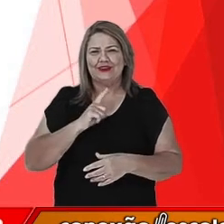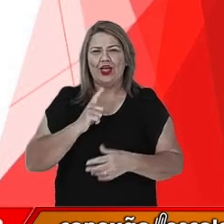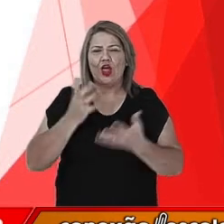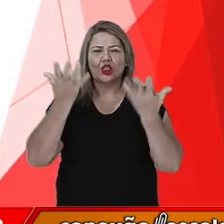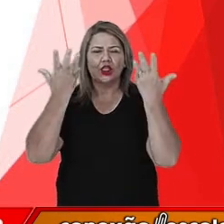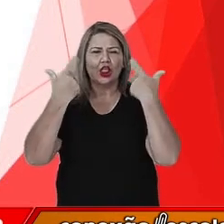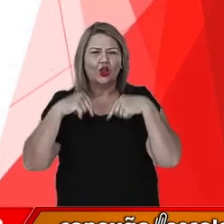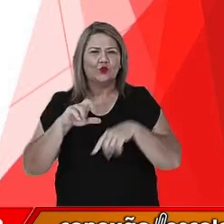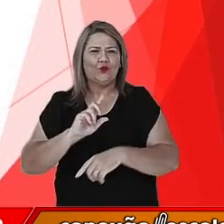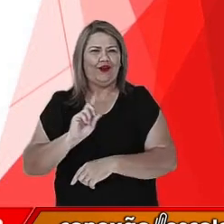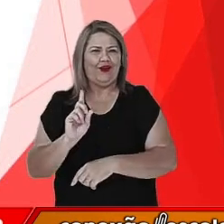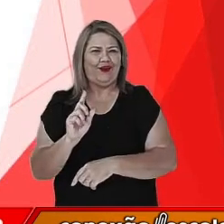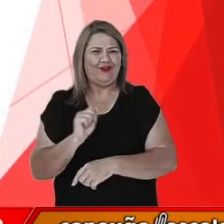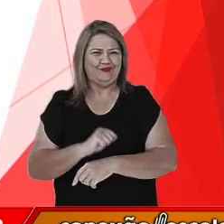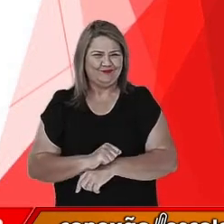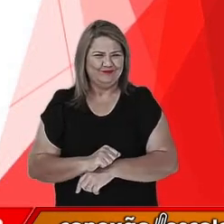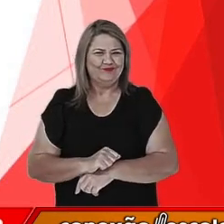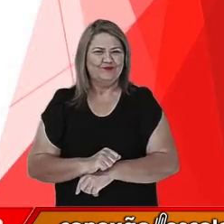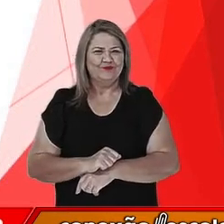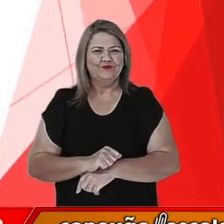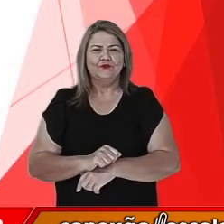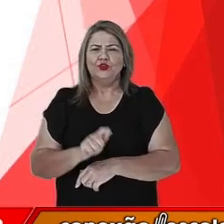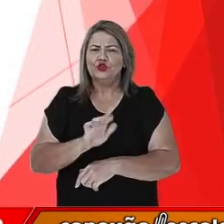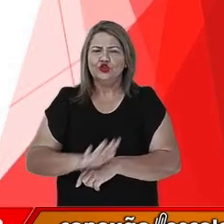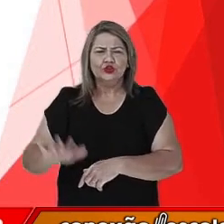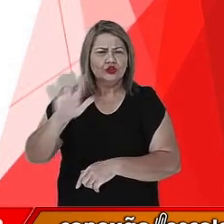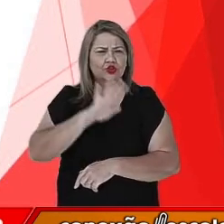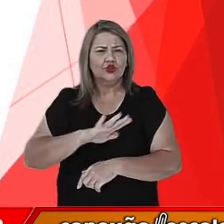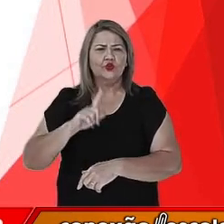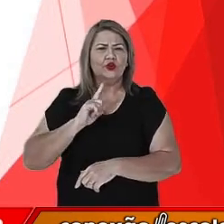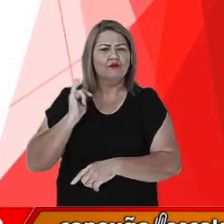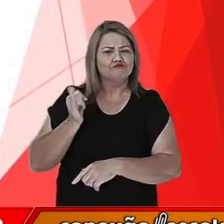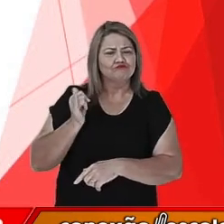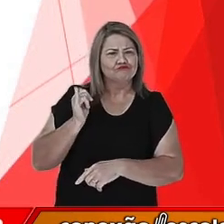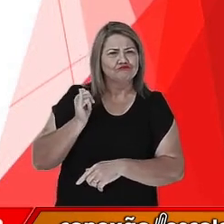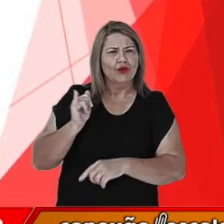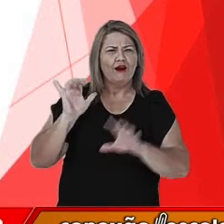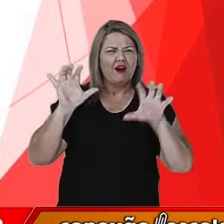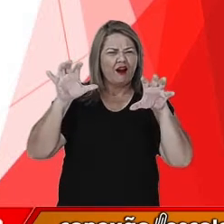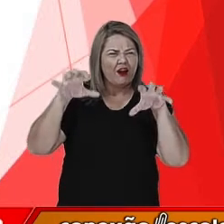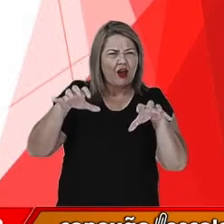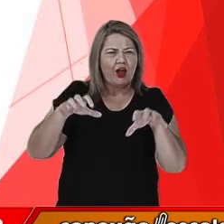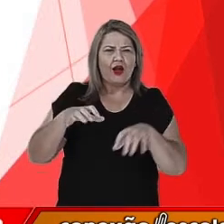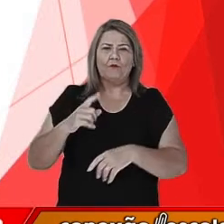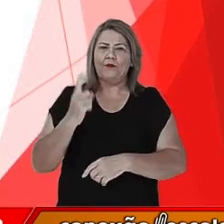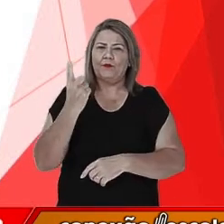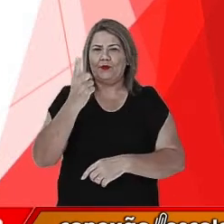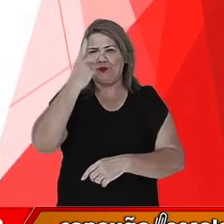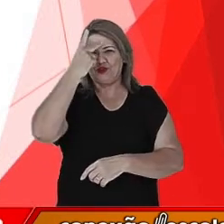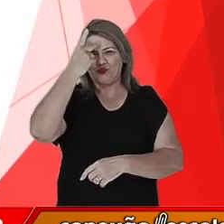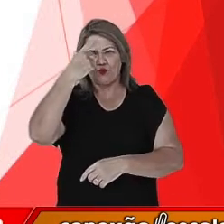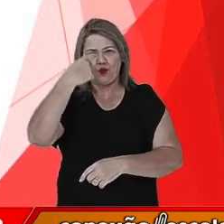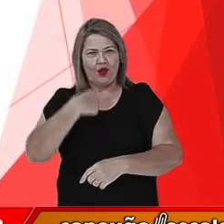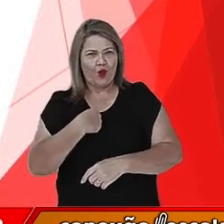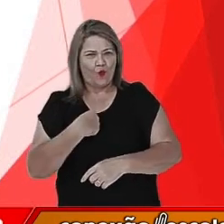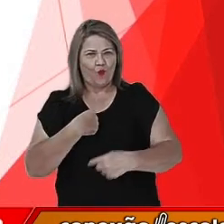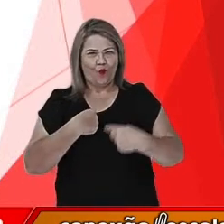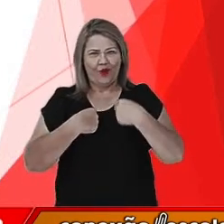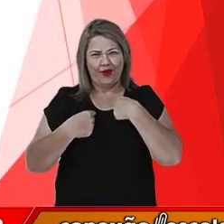natural. Em geral, essas narrativas de terror são contadas em primeira pessoa. Essa é uma